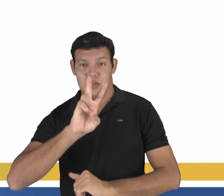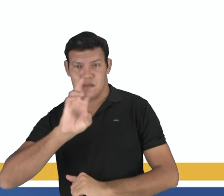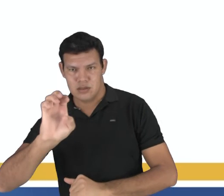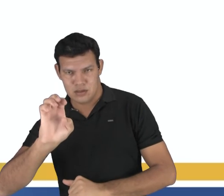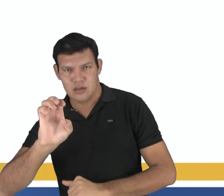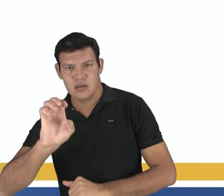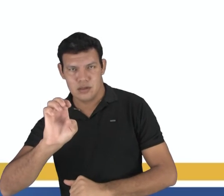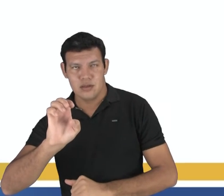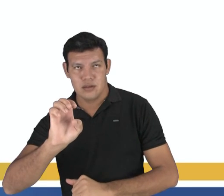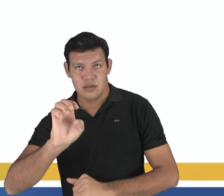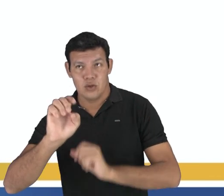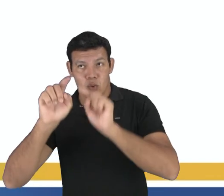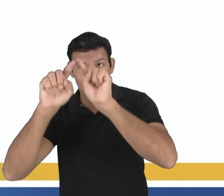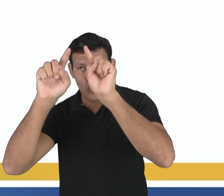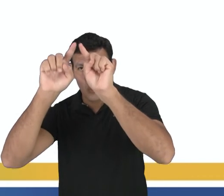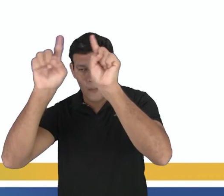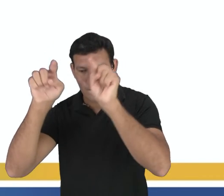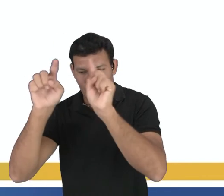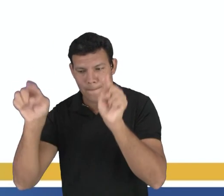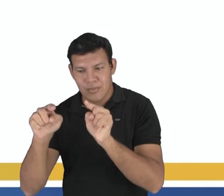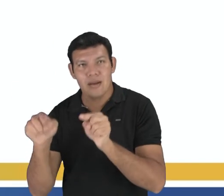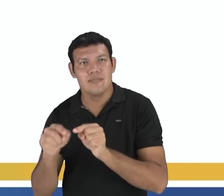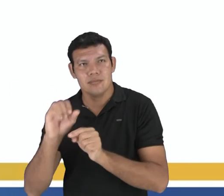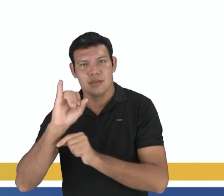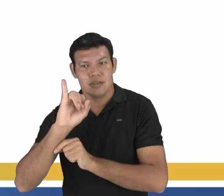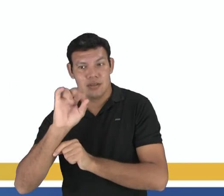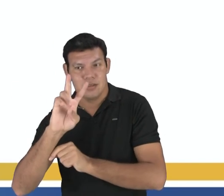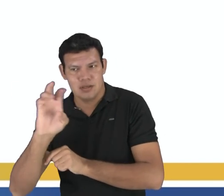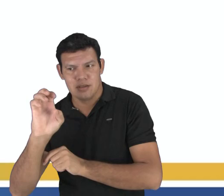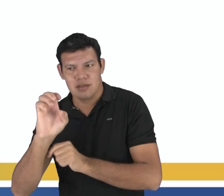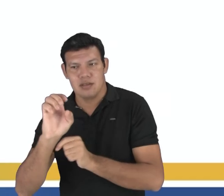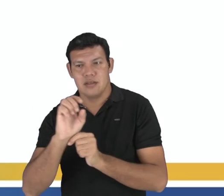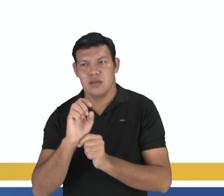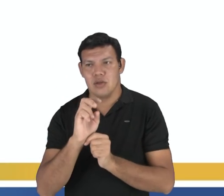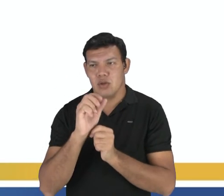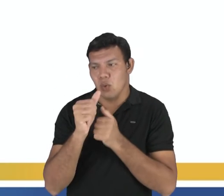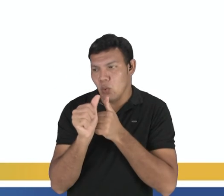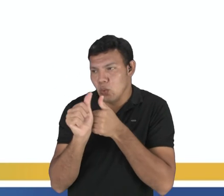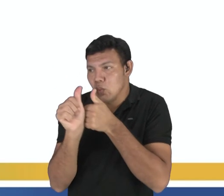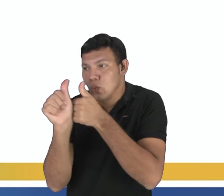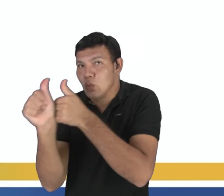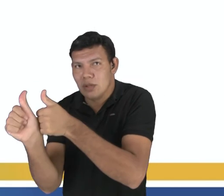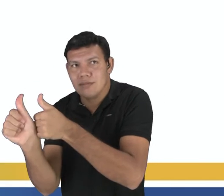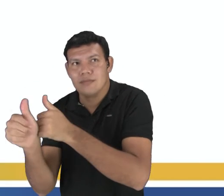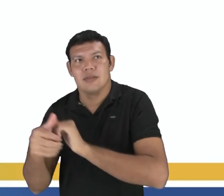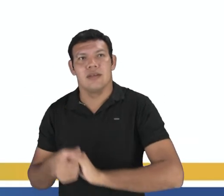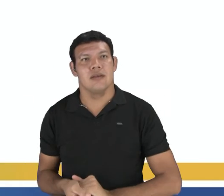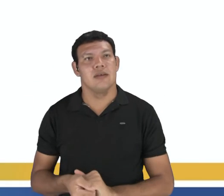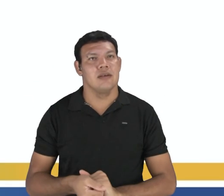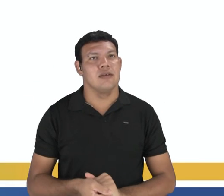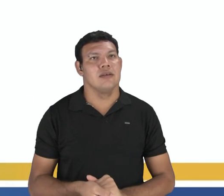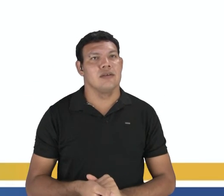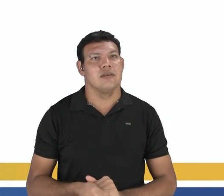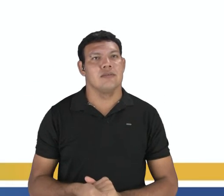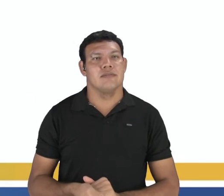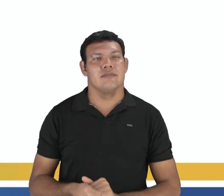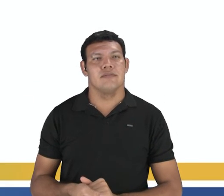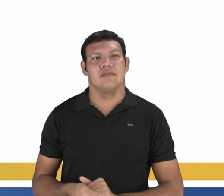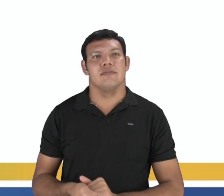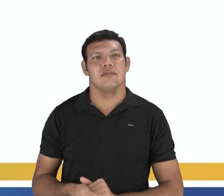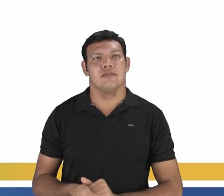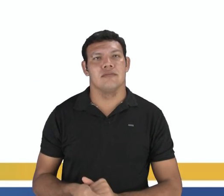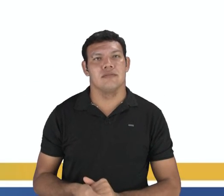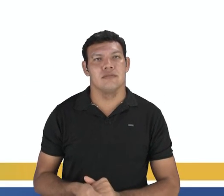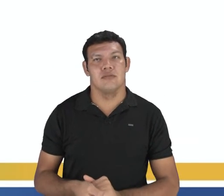da caverna então só pode ser a letra de correto que está perguntando o que acontece que acontece e